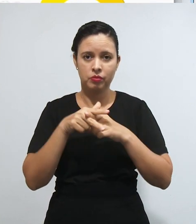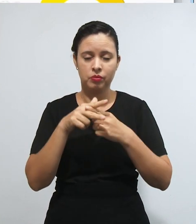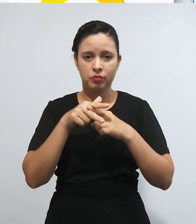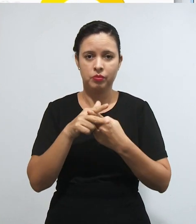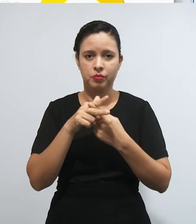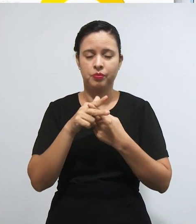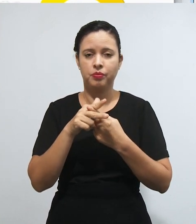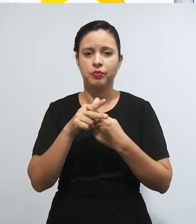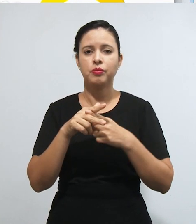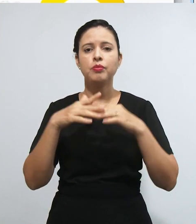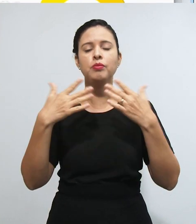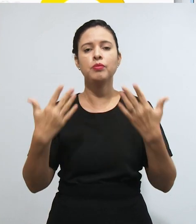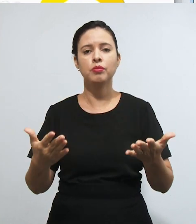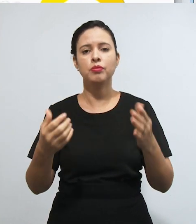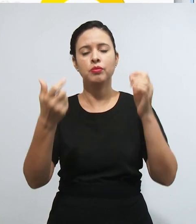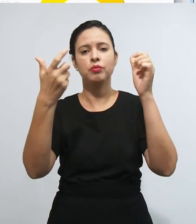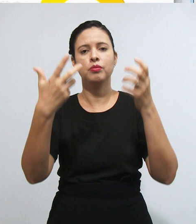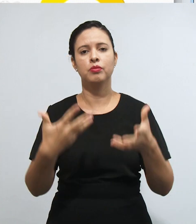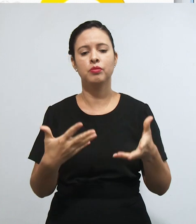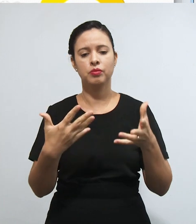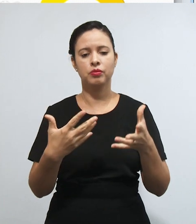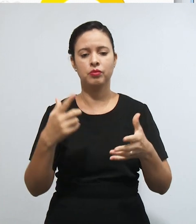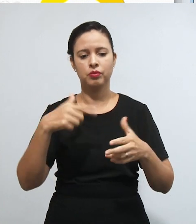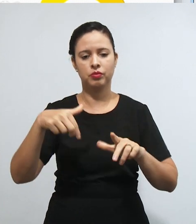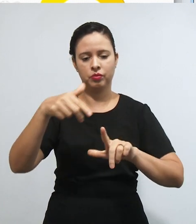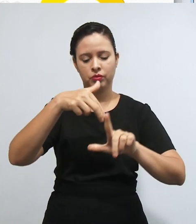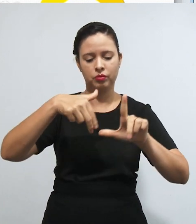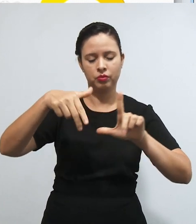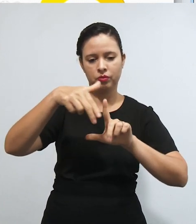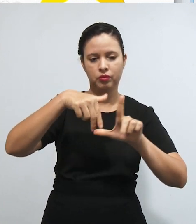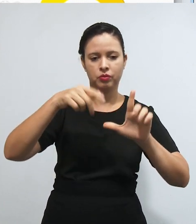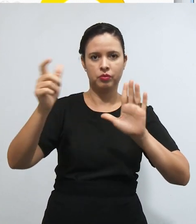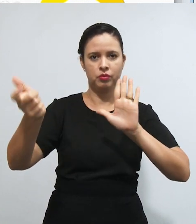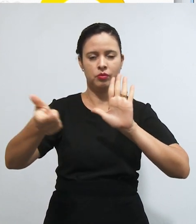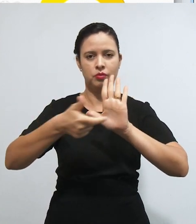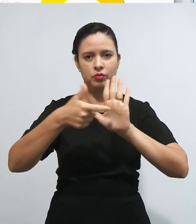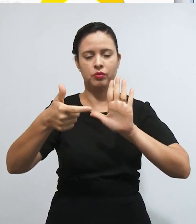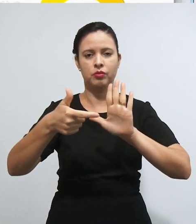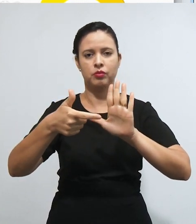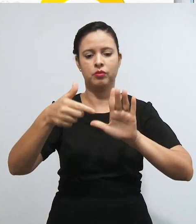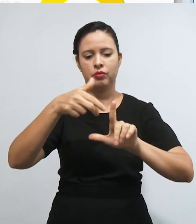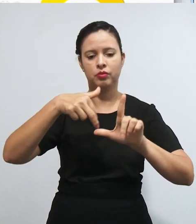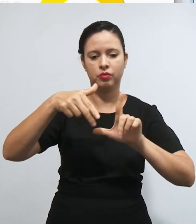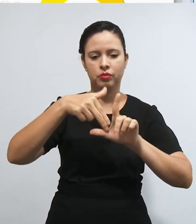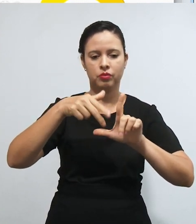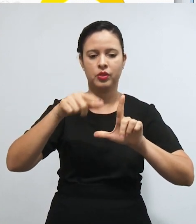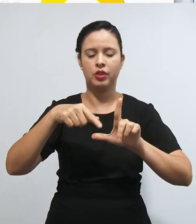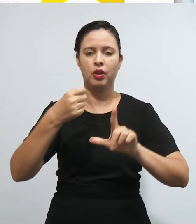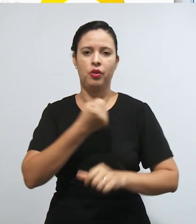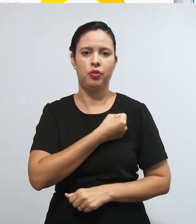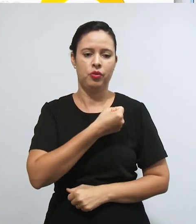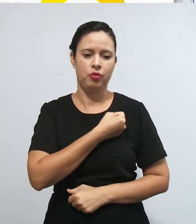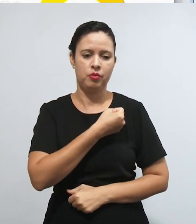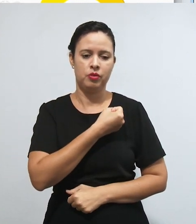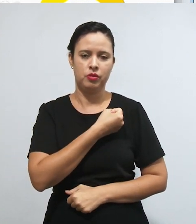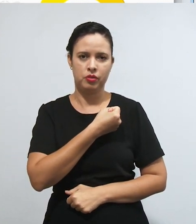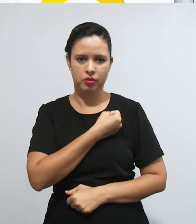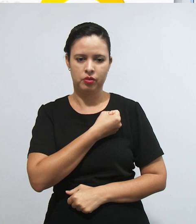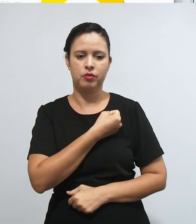Aí eu estou falando aqui das animações, né? Percebe que quando eu clico nas animações, ele aparece uns númerozinhos bem aqui, ó.